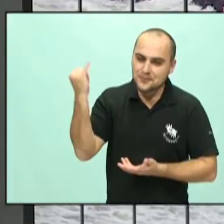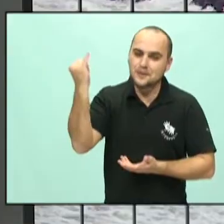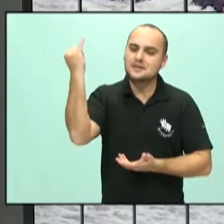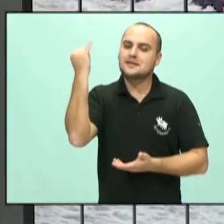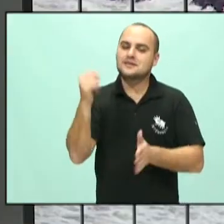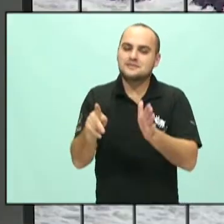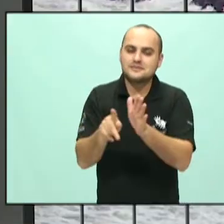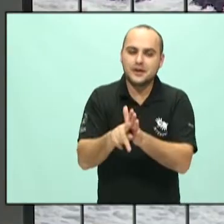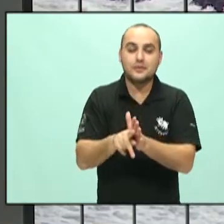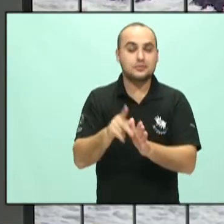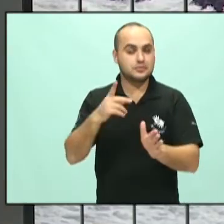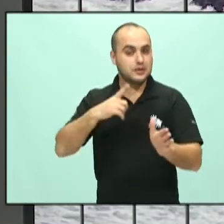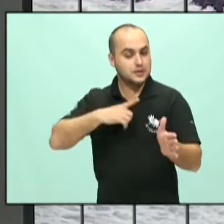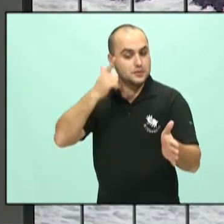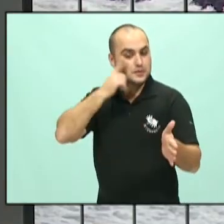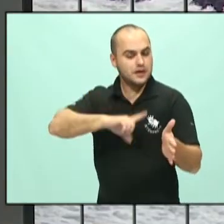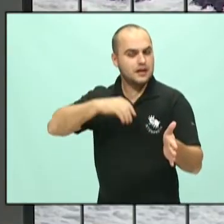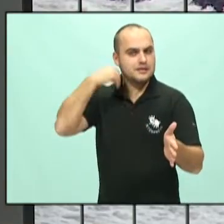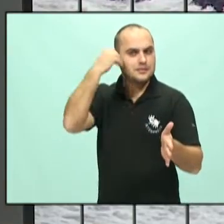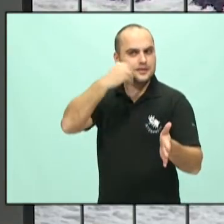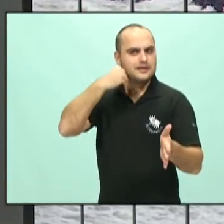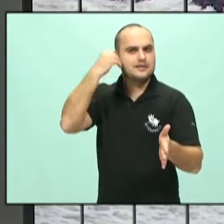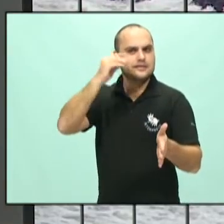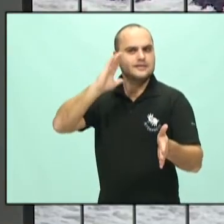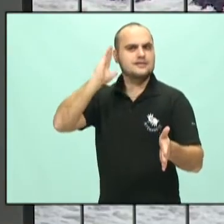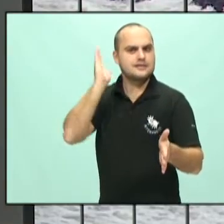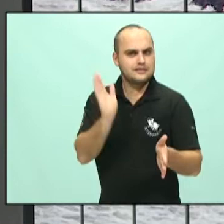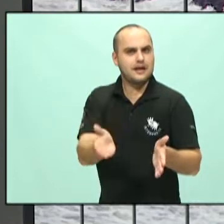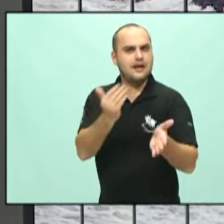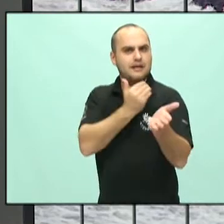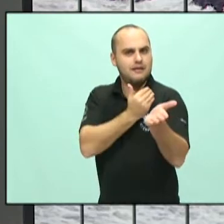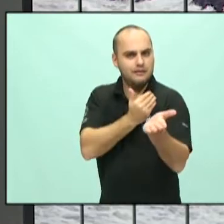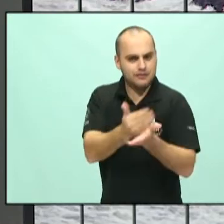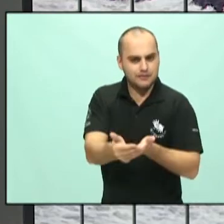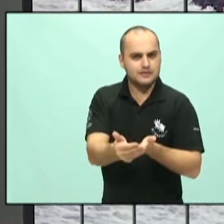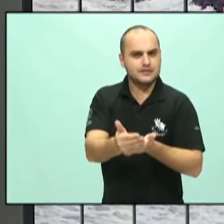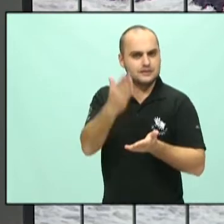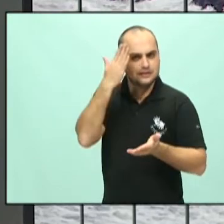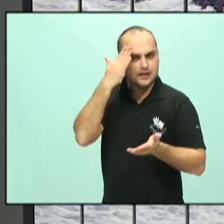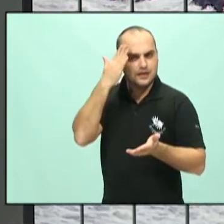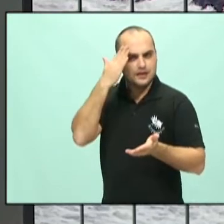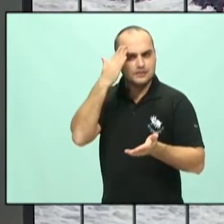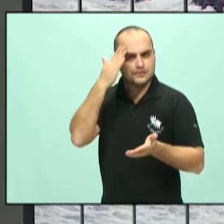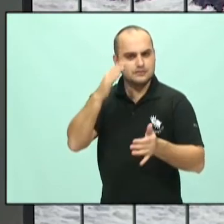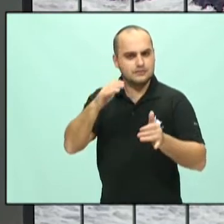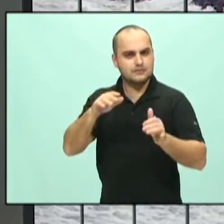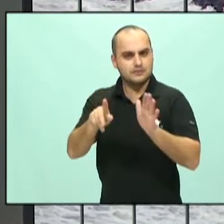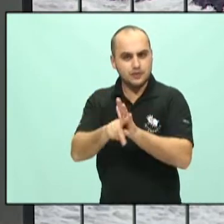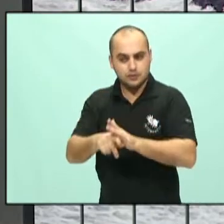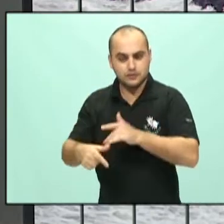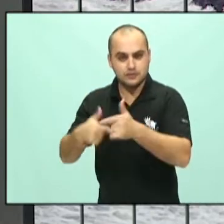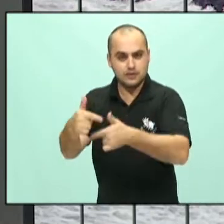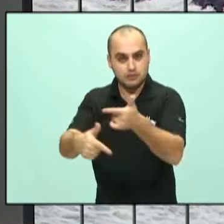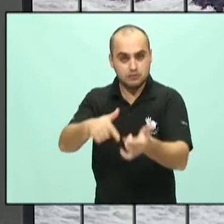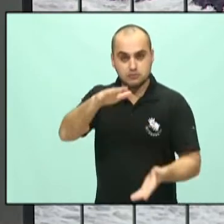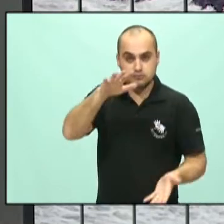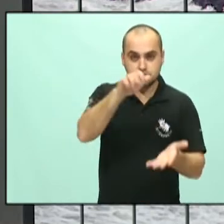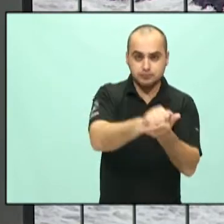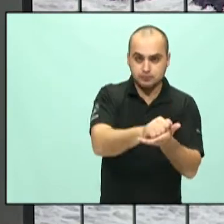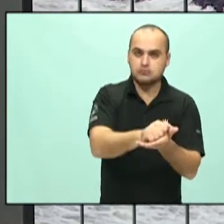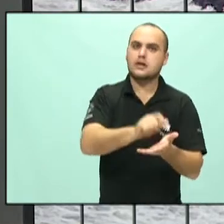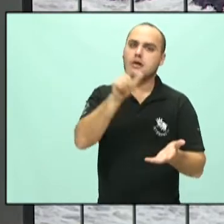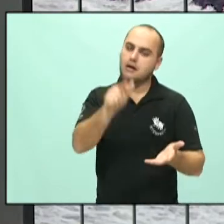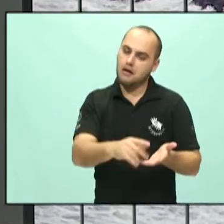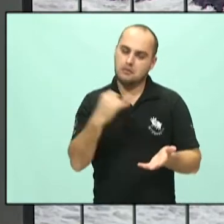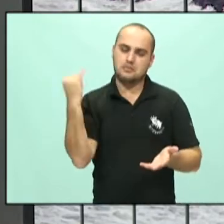abrir bastante portas, né? A gente já começar tentando a inserção no mercado a partir dessas inscrições em festivais, né? Porque é muito